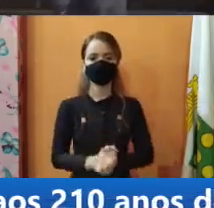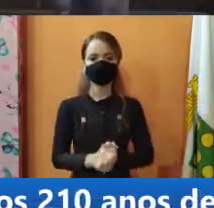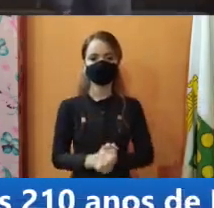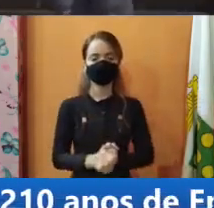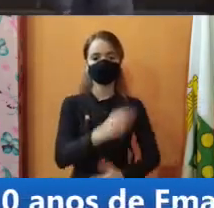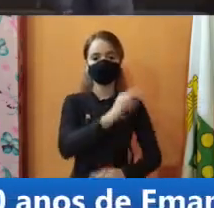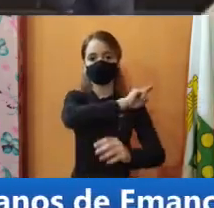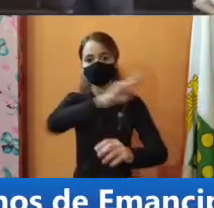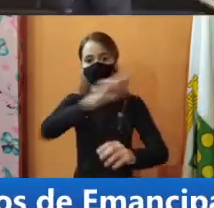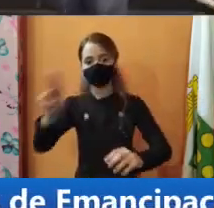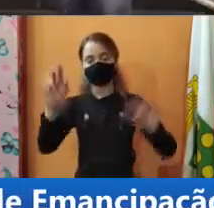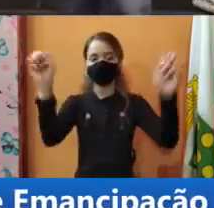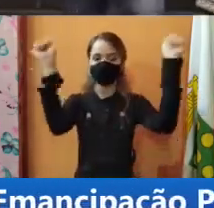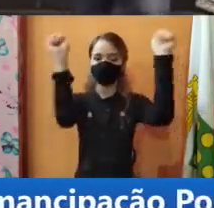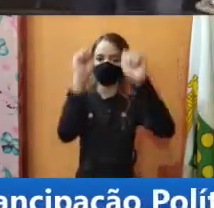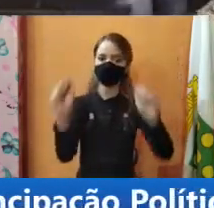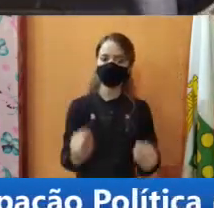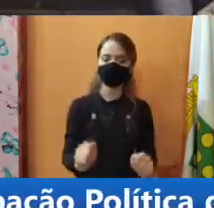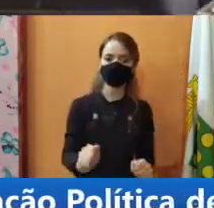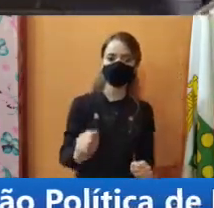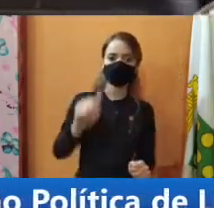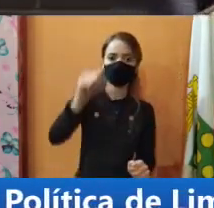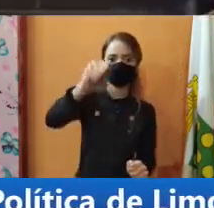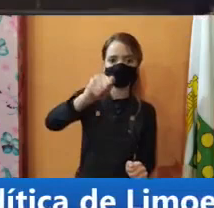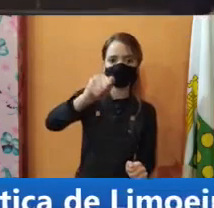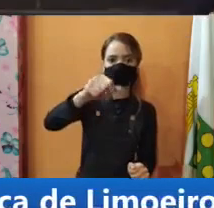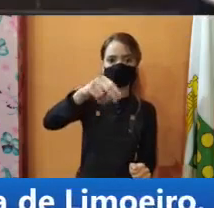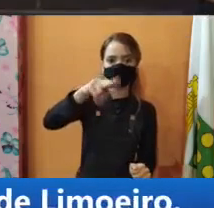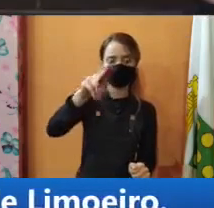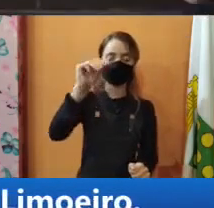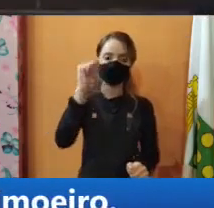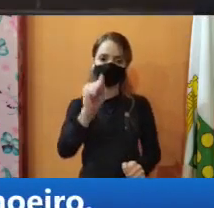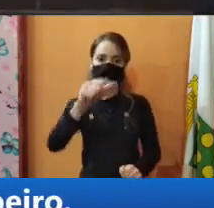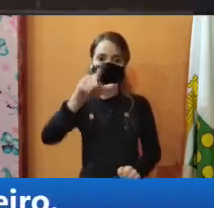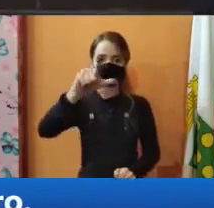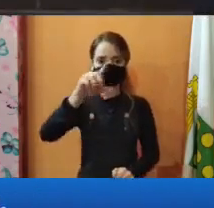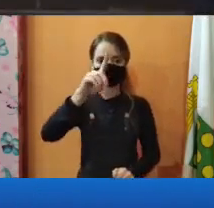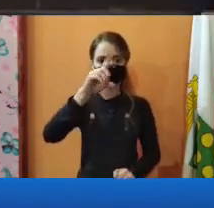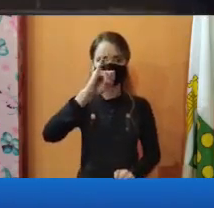Aldinho do Acordeon. Vem cá, meu limoeiro.